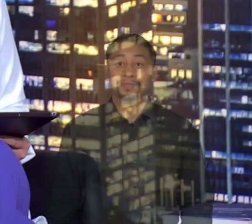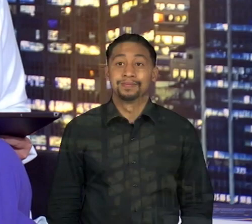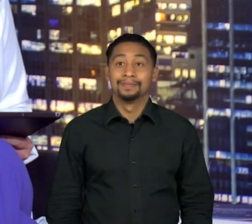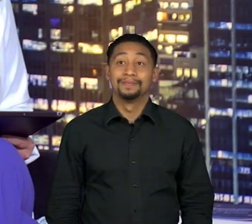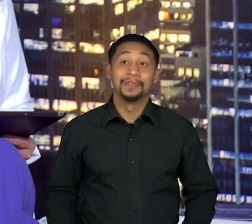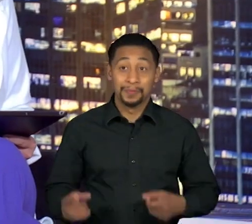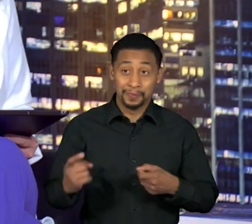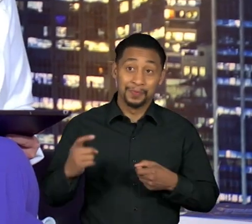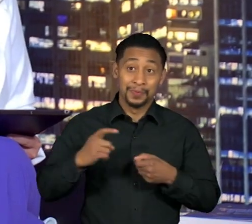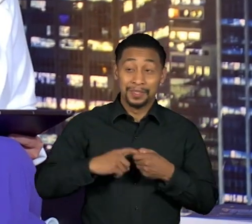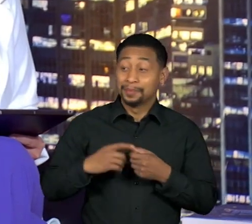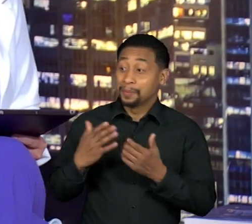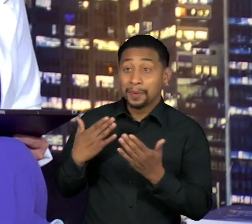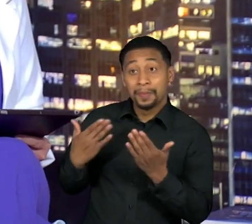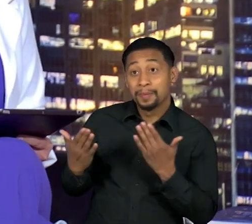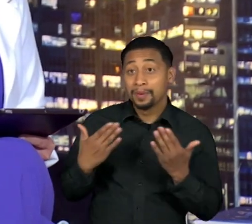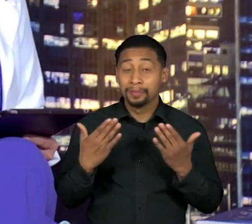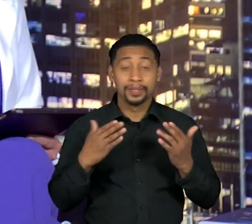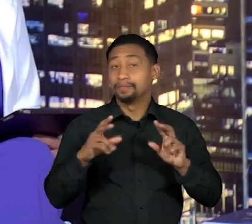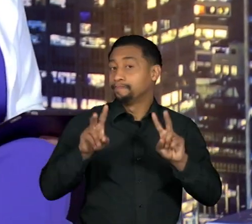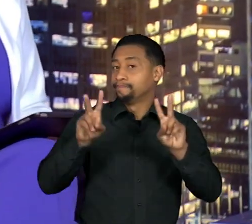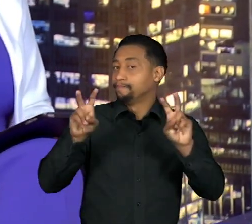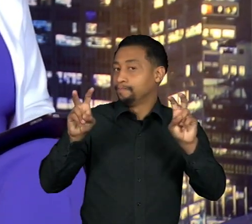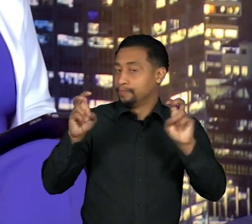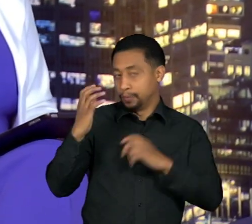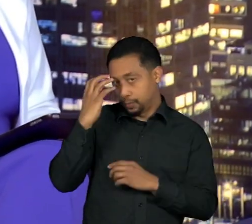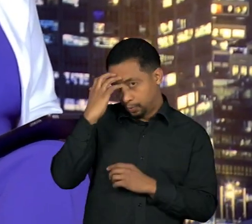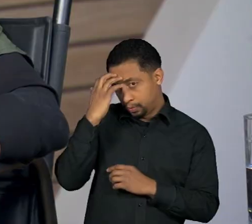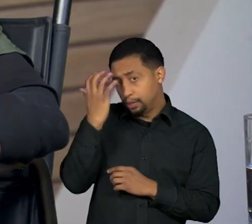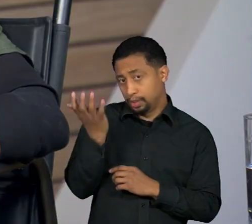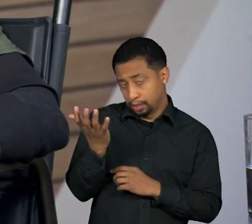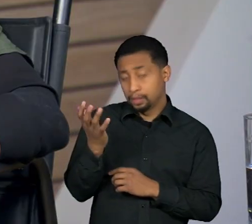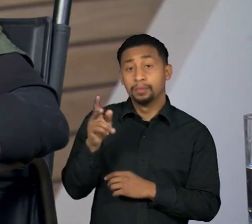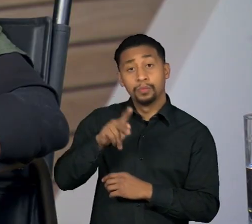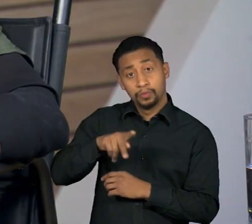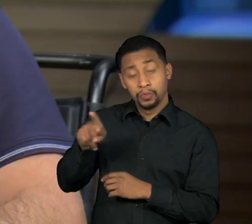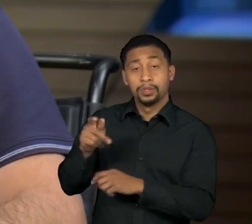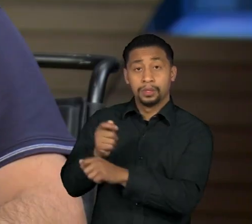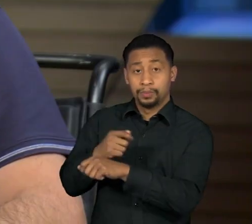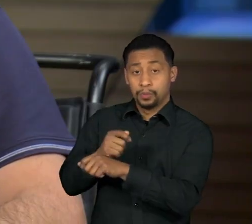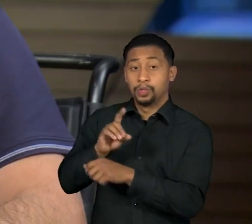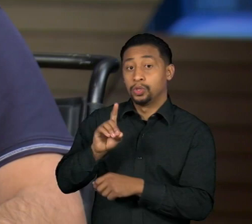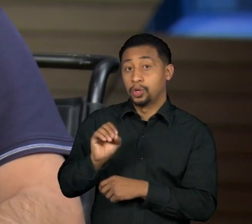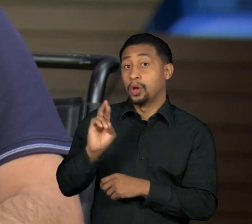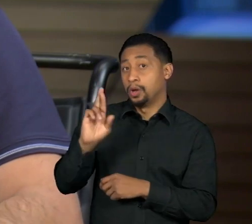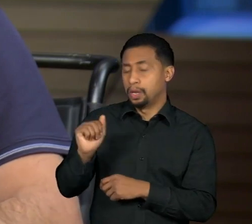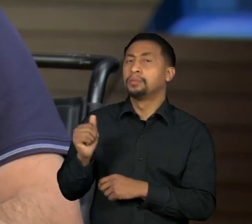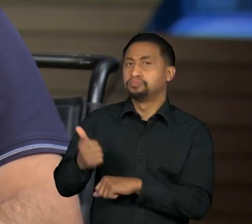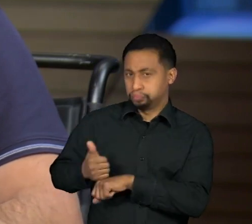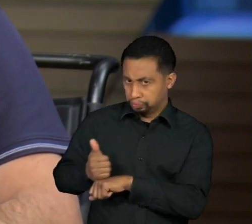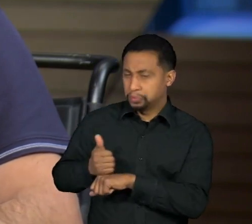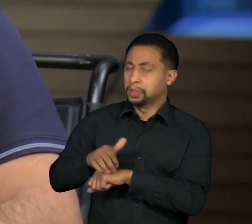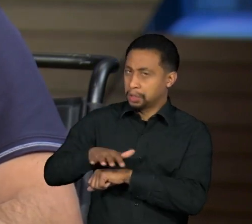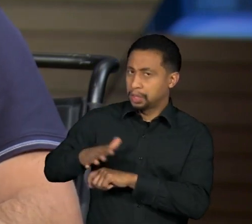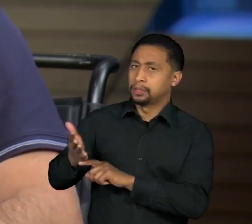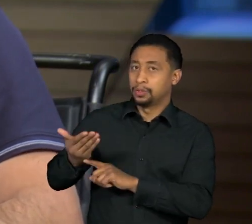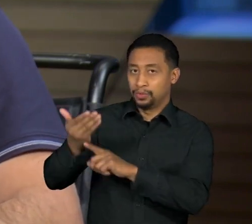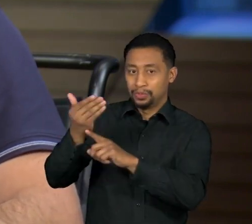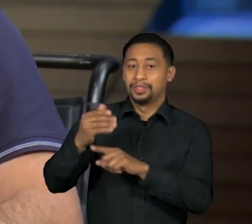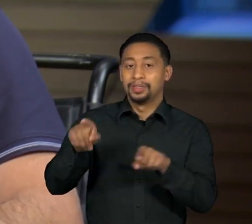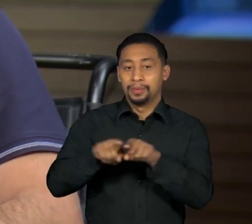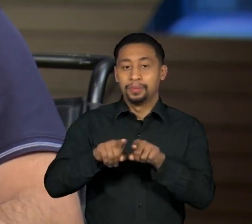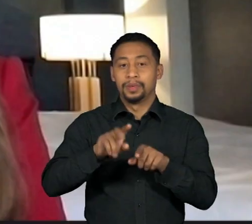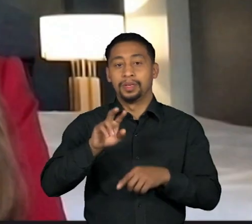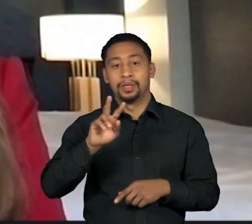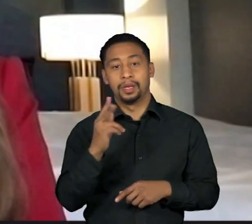voltamos a conversar sobre os usos da inteligência artificial com a professora da PUC São Paulo, Dora Kaufmann, especialista em tecnologia, inovação e marketing, Elbert Costa, e